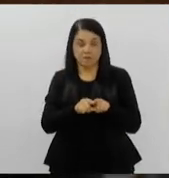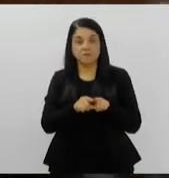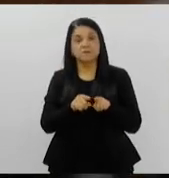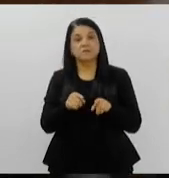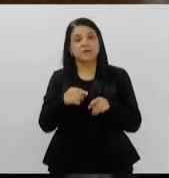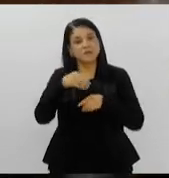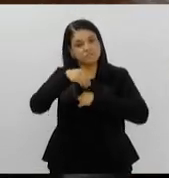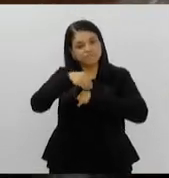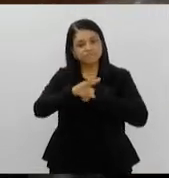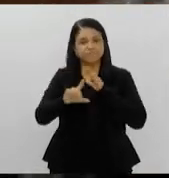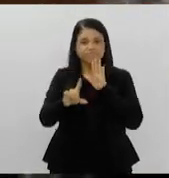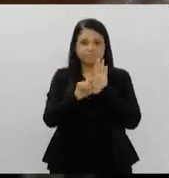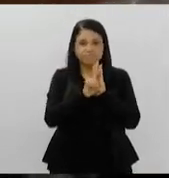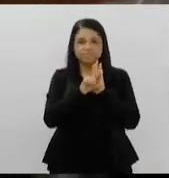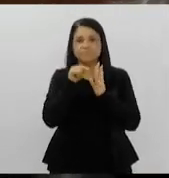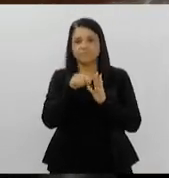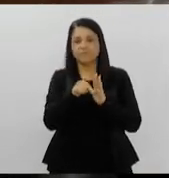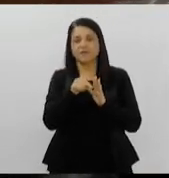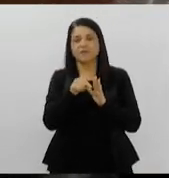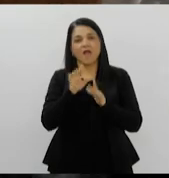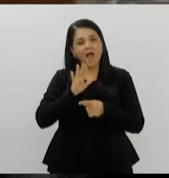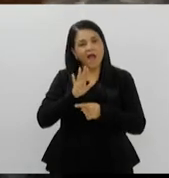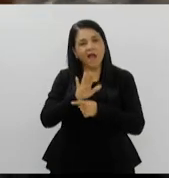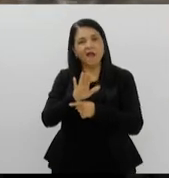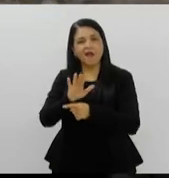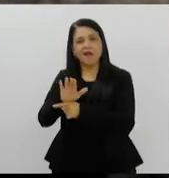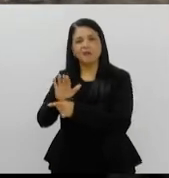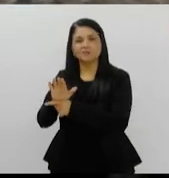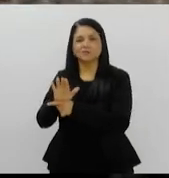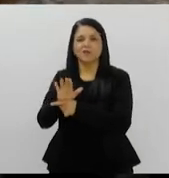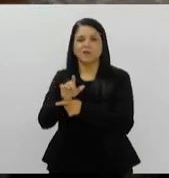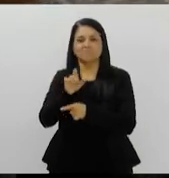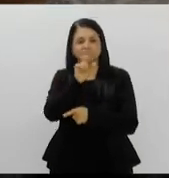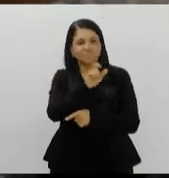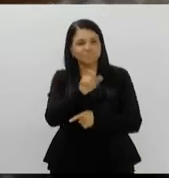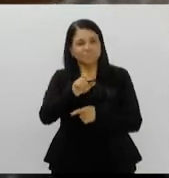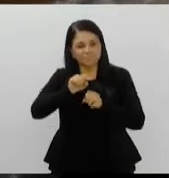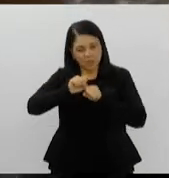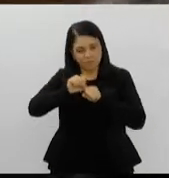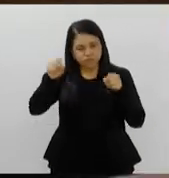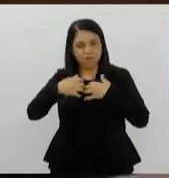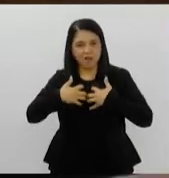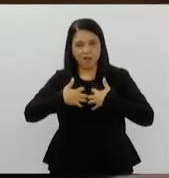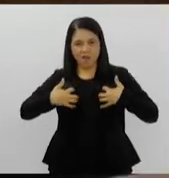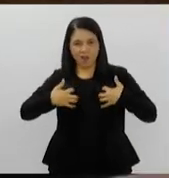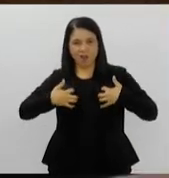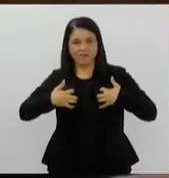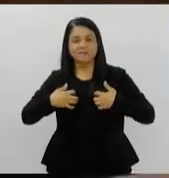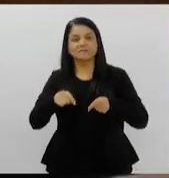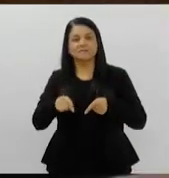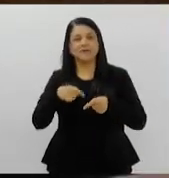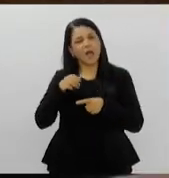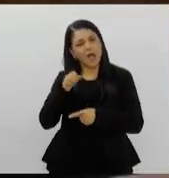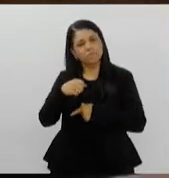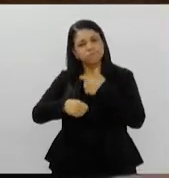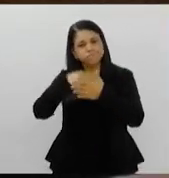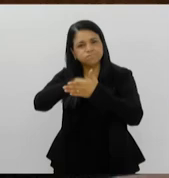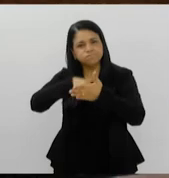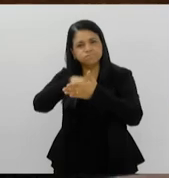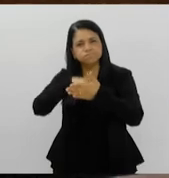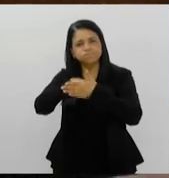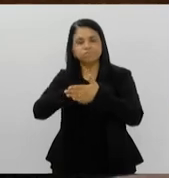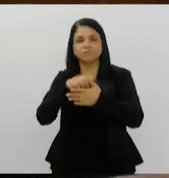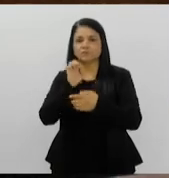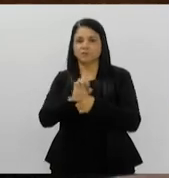essa indicação vem exatamente para ajudar aqueles heróis e heroínas que tanto lutaram pelo nosso